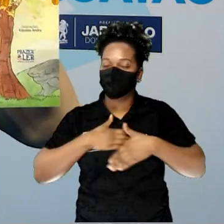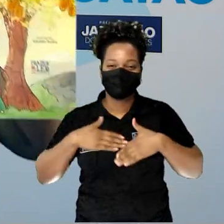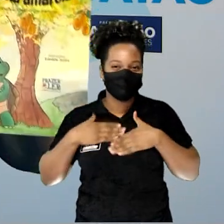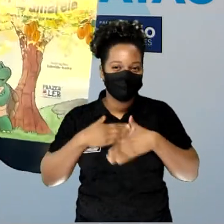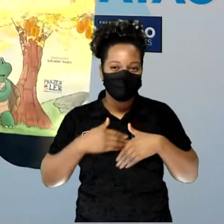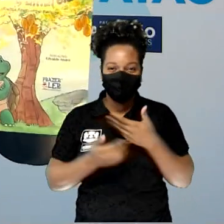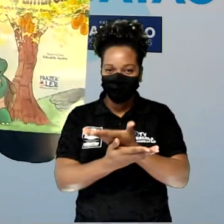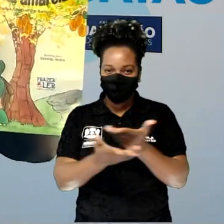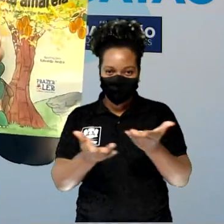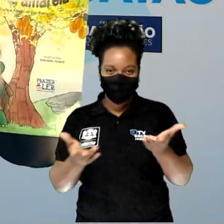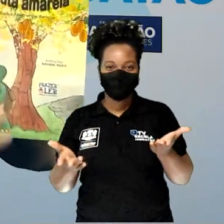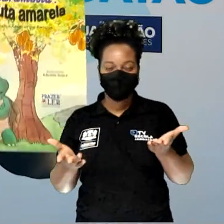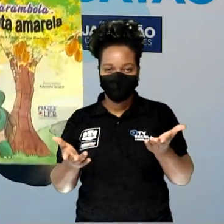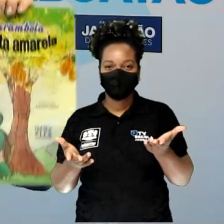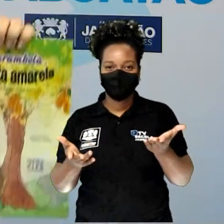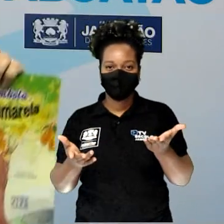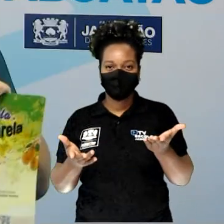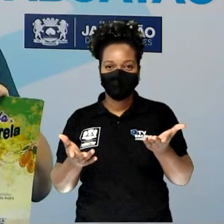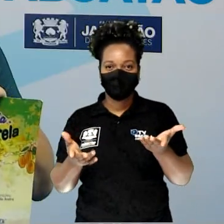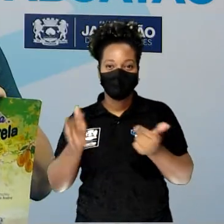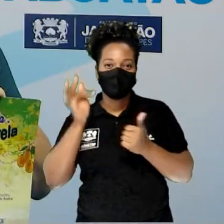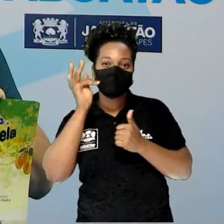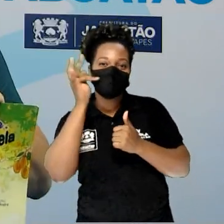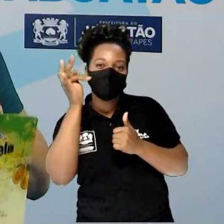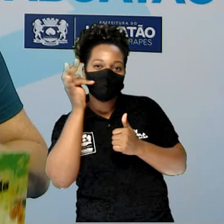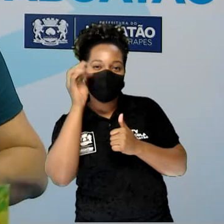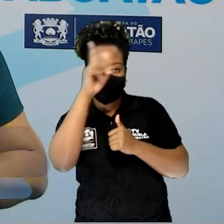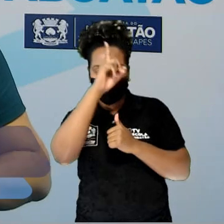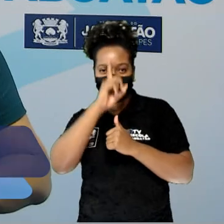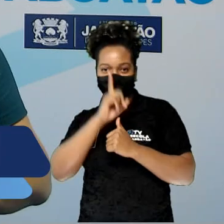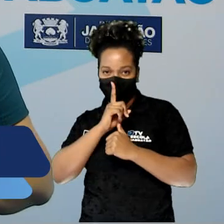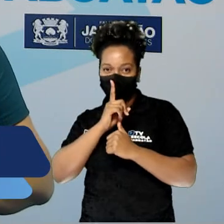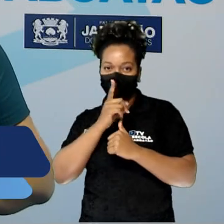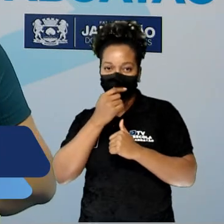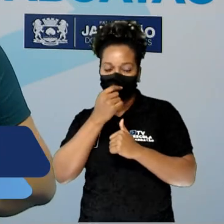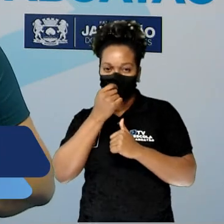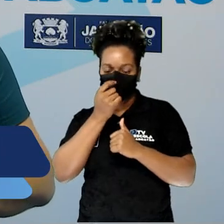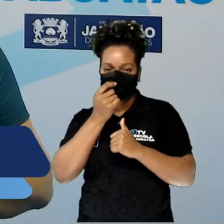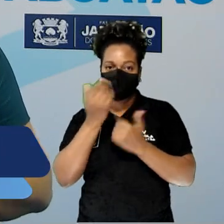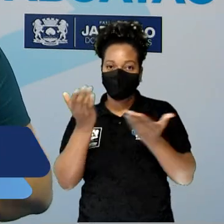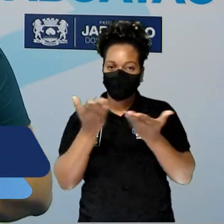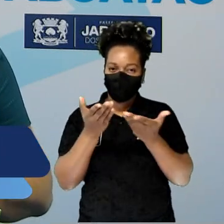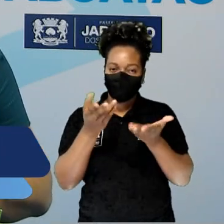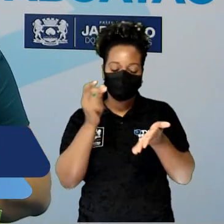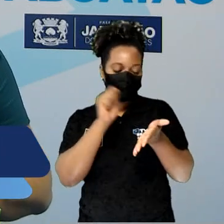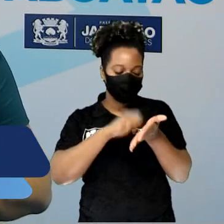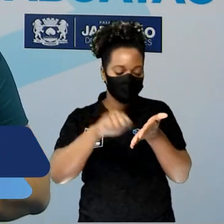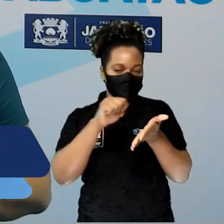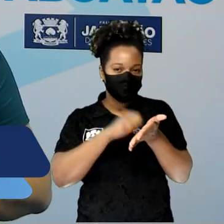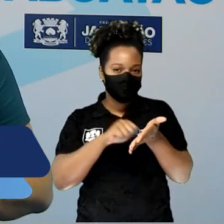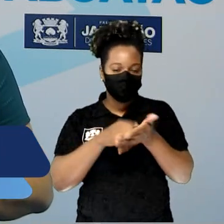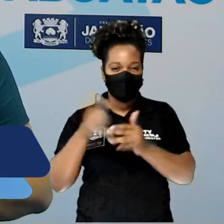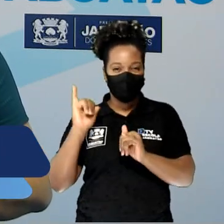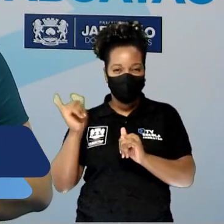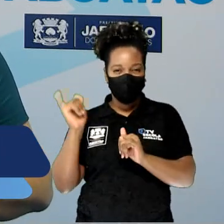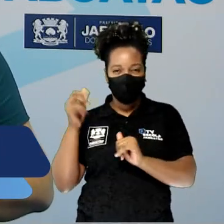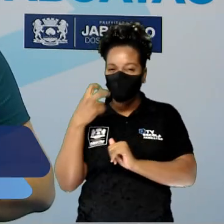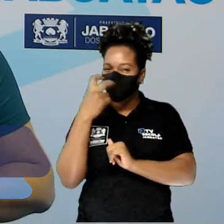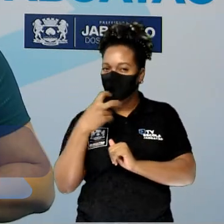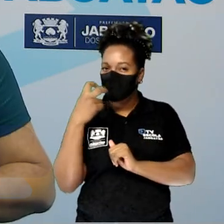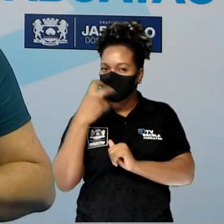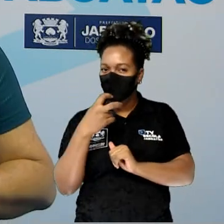para vocês, que é a Fruta Amarela. Essa história foi escrita, na verdade ela é um conto da tradição oral e ela